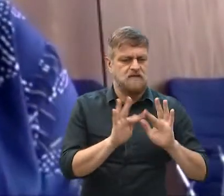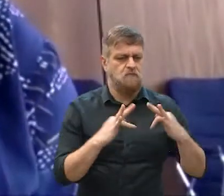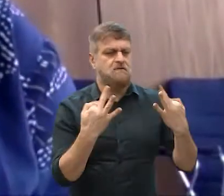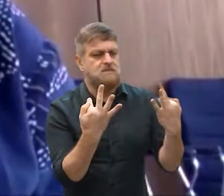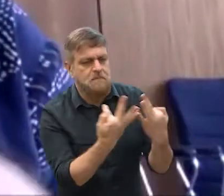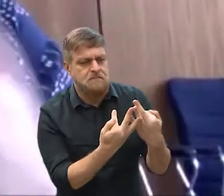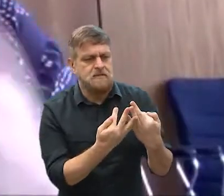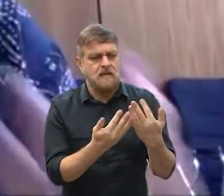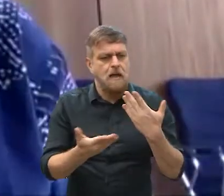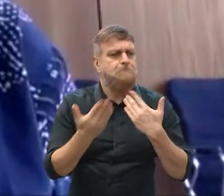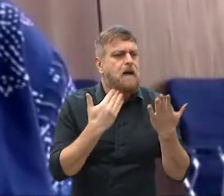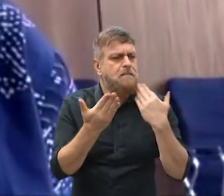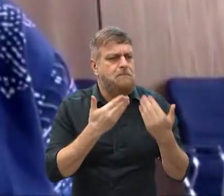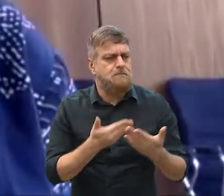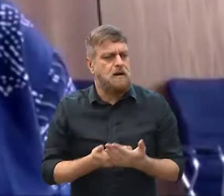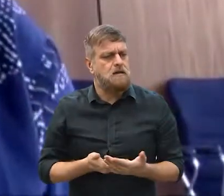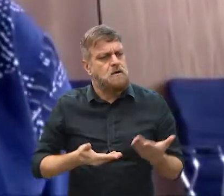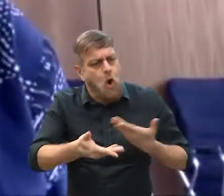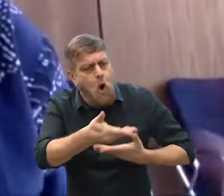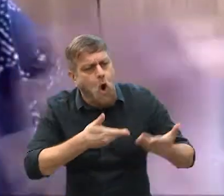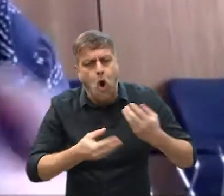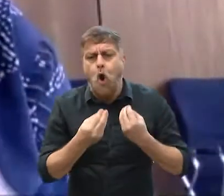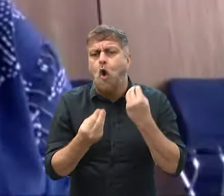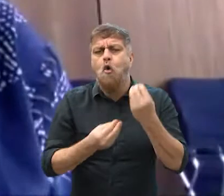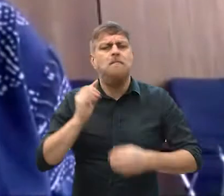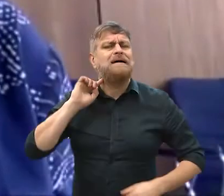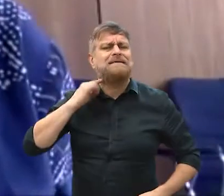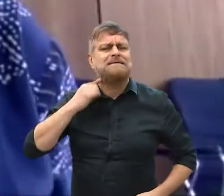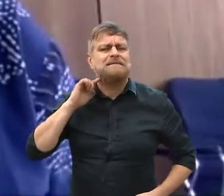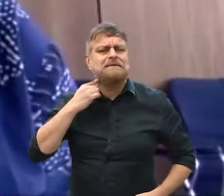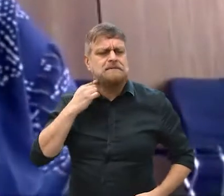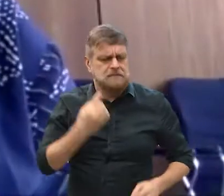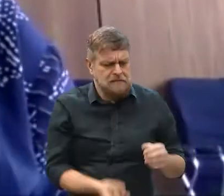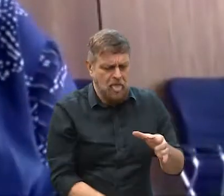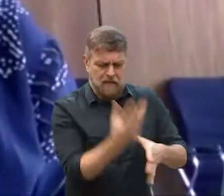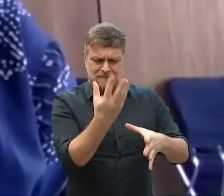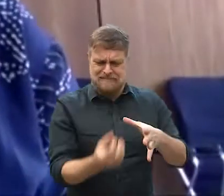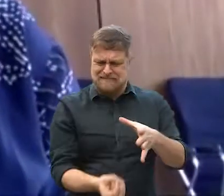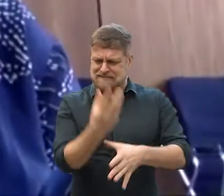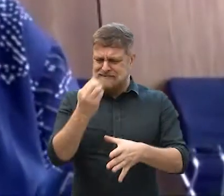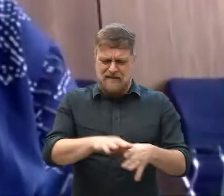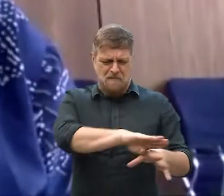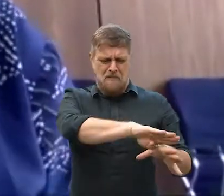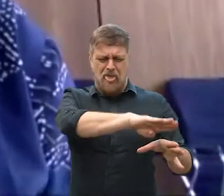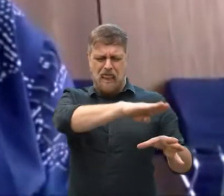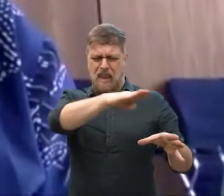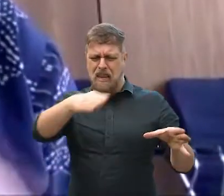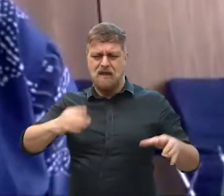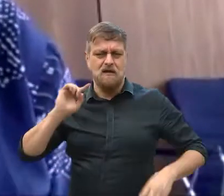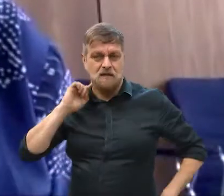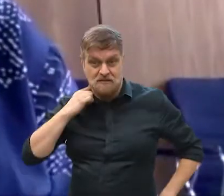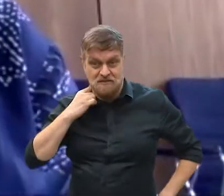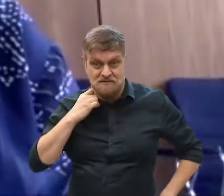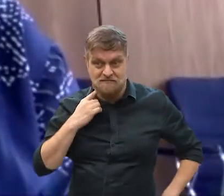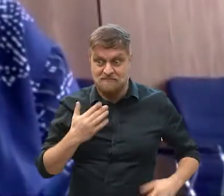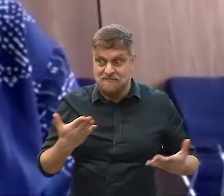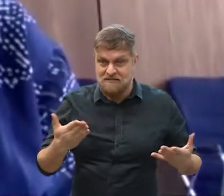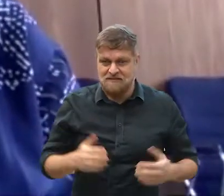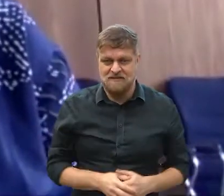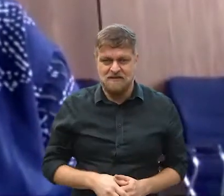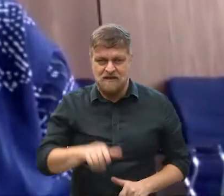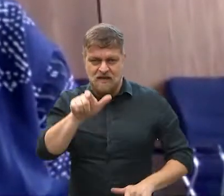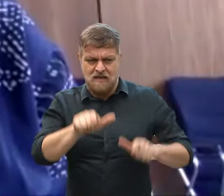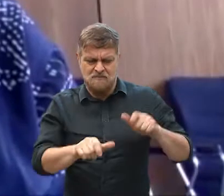familiares, ouvir a comunidade, entender como é que esse lixo se originava. E você pode ter ideia ali da